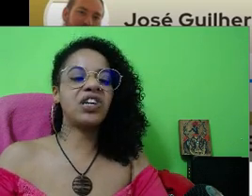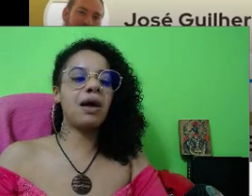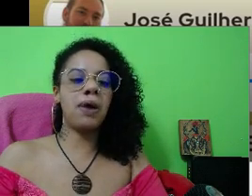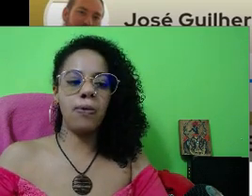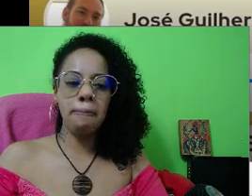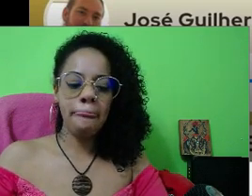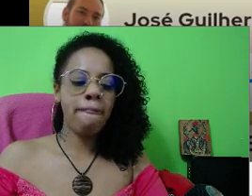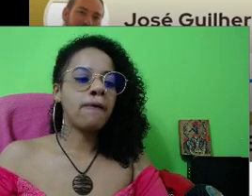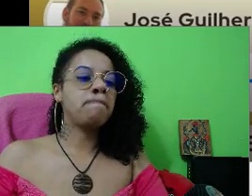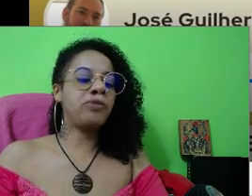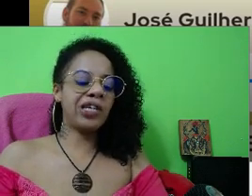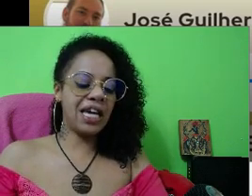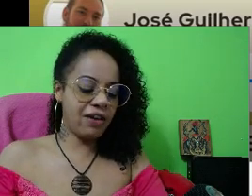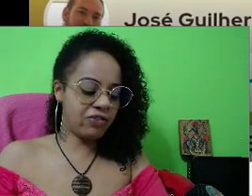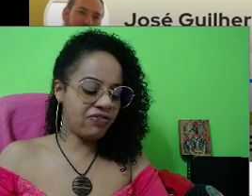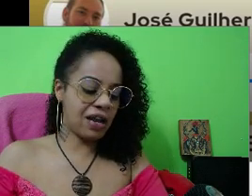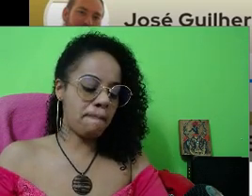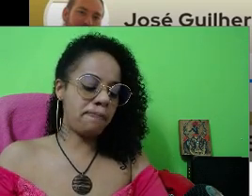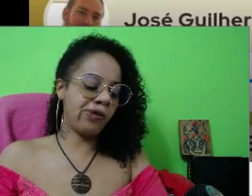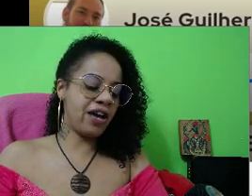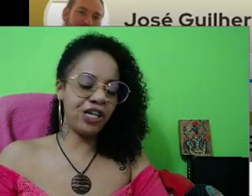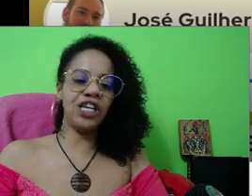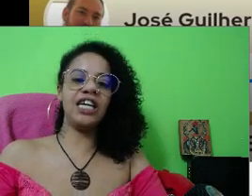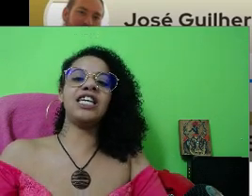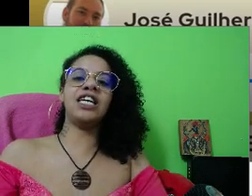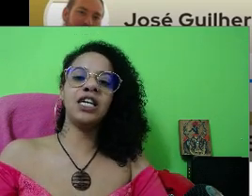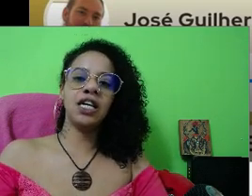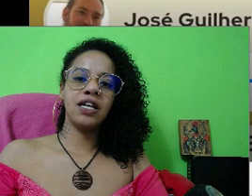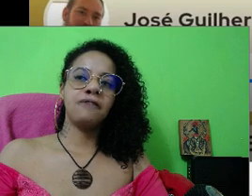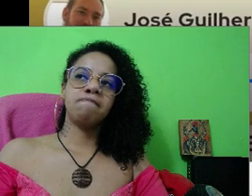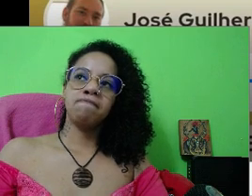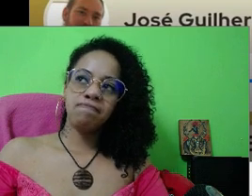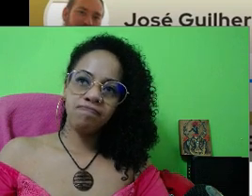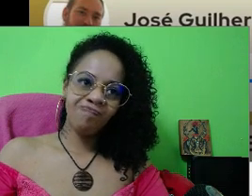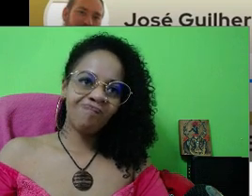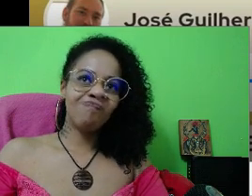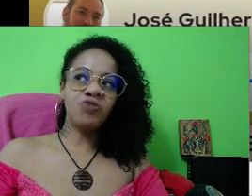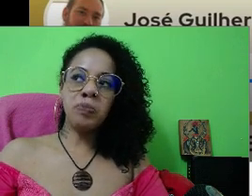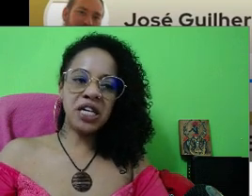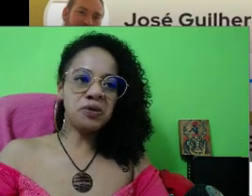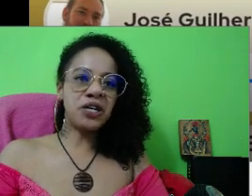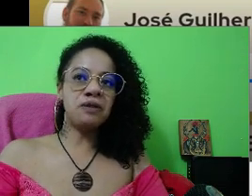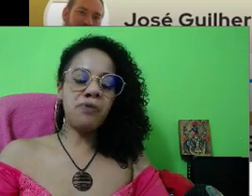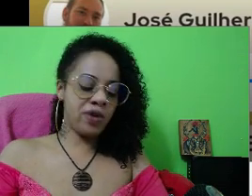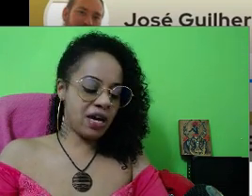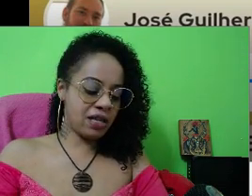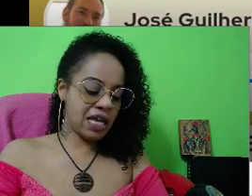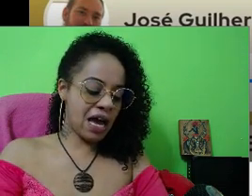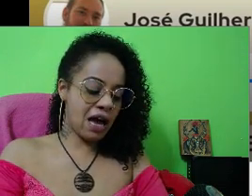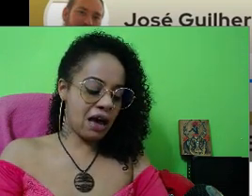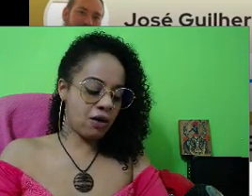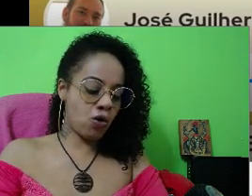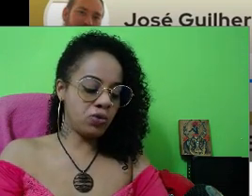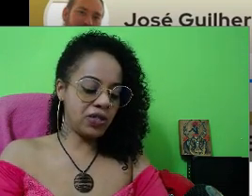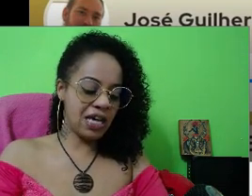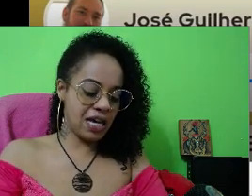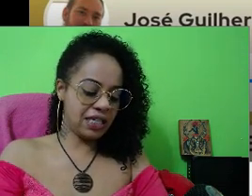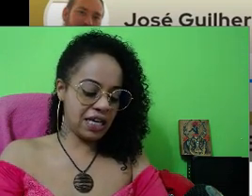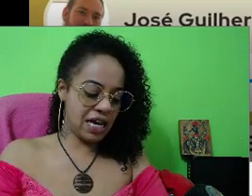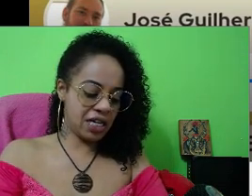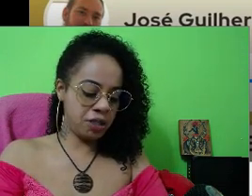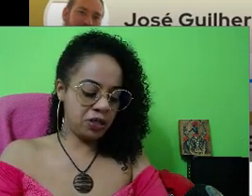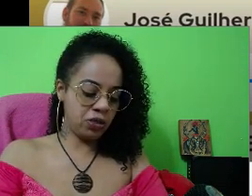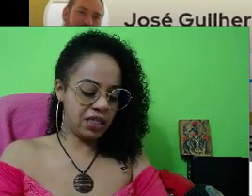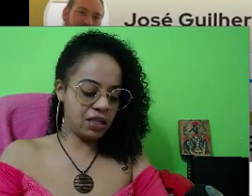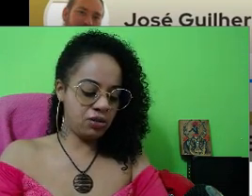fica mal porque você fala eu achei que no mesmo Campo eu ia ter a